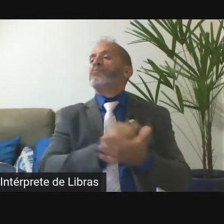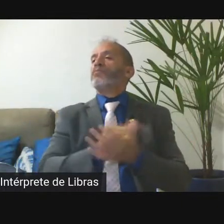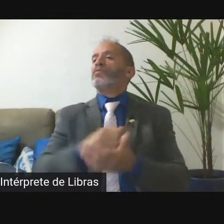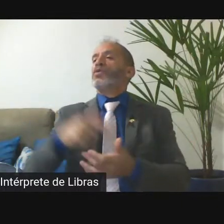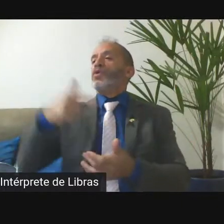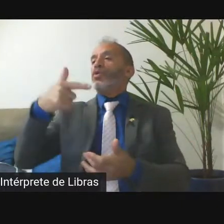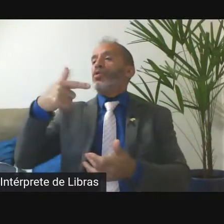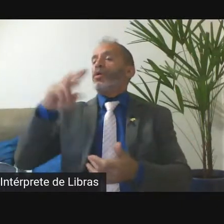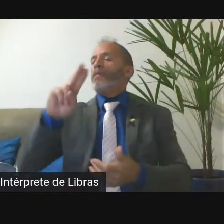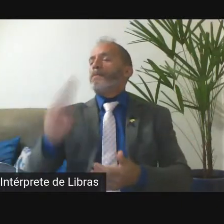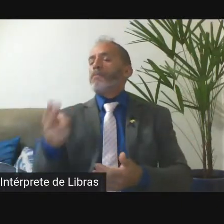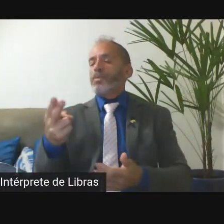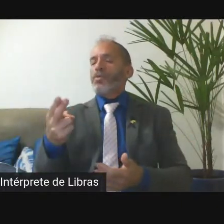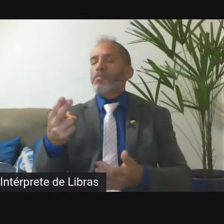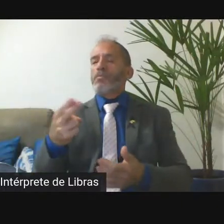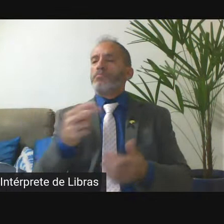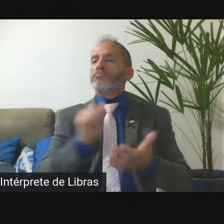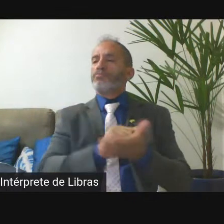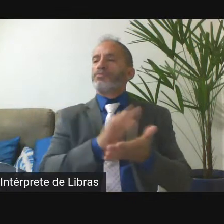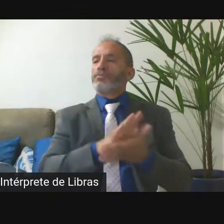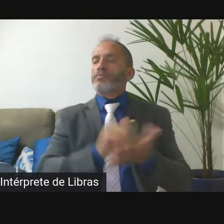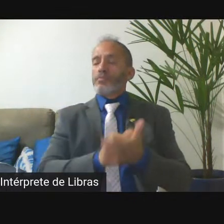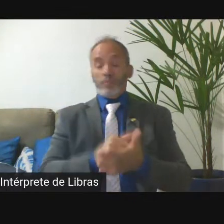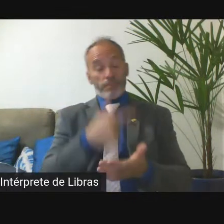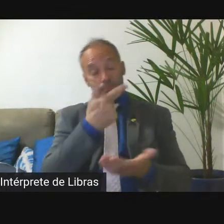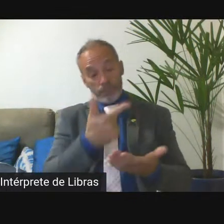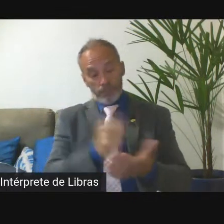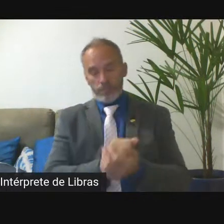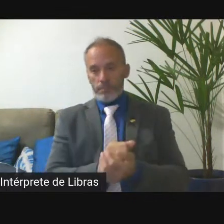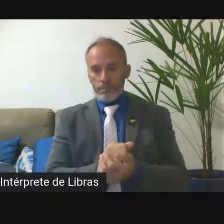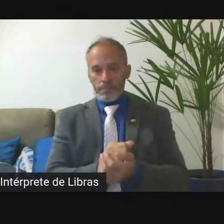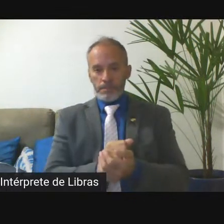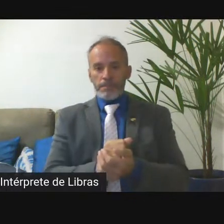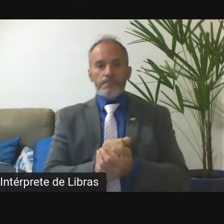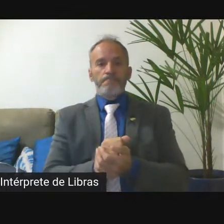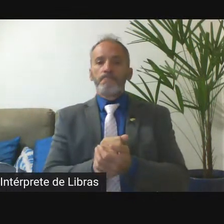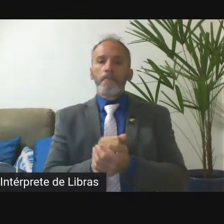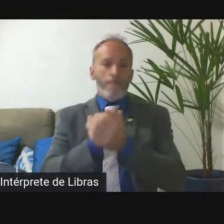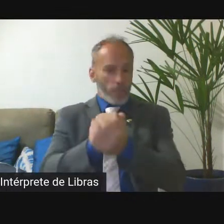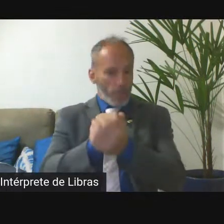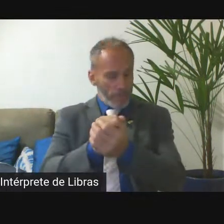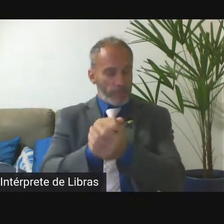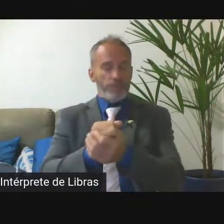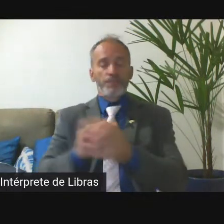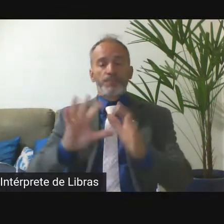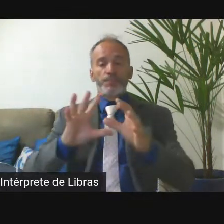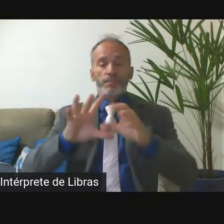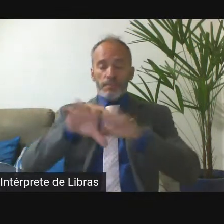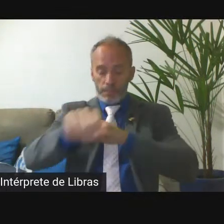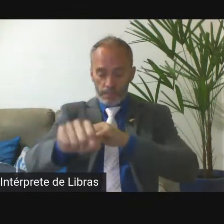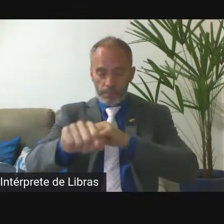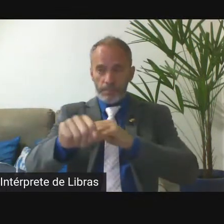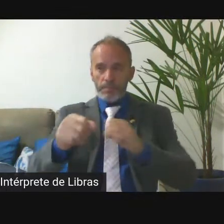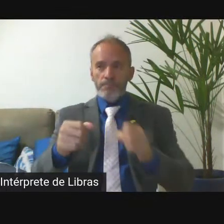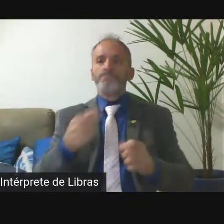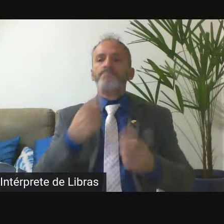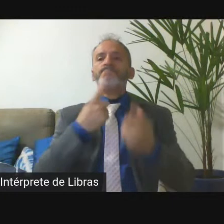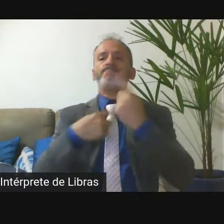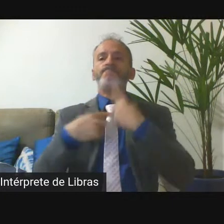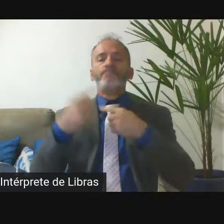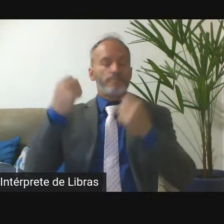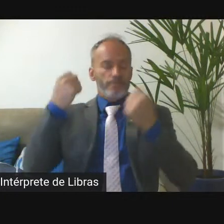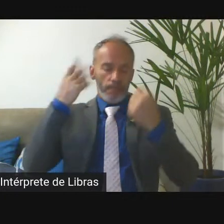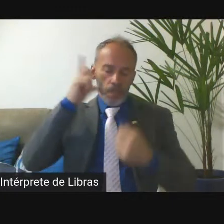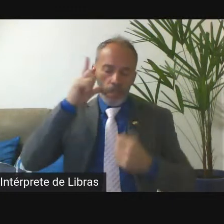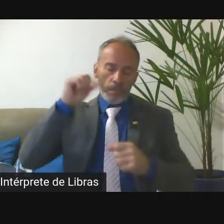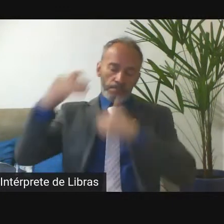patentes. Meus caros formandos, gostaria de cumprimentá-los pela formatura, desejando-lhes sucesso na